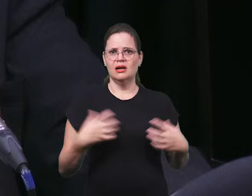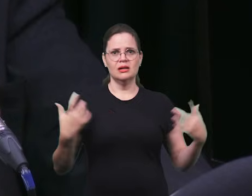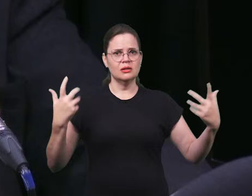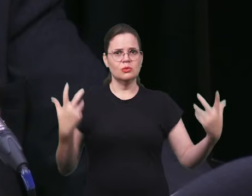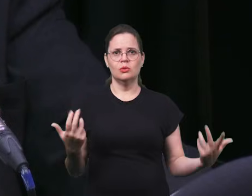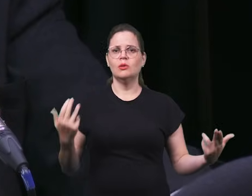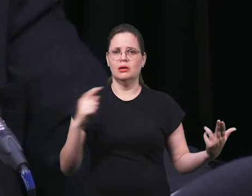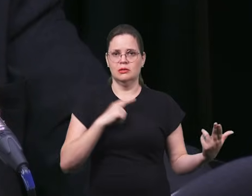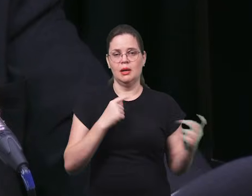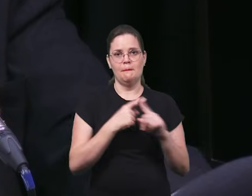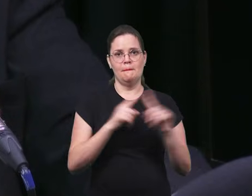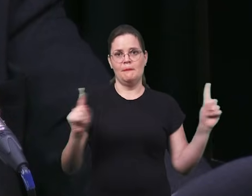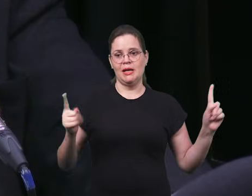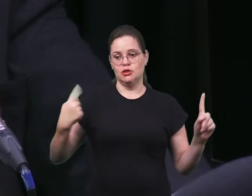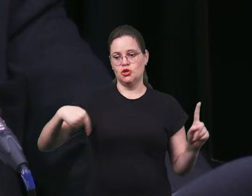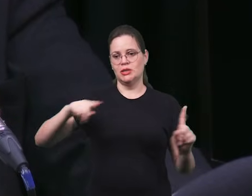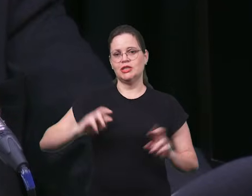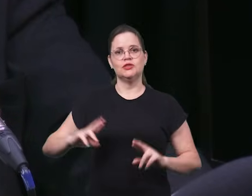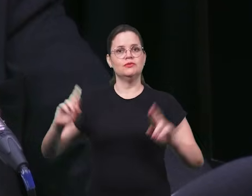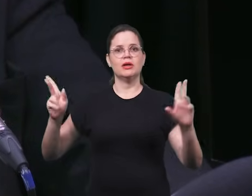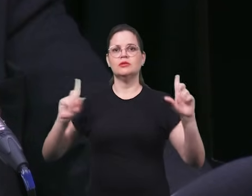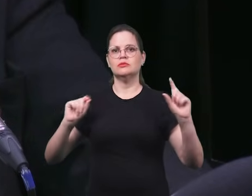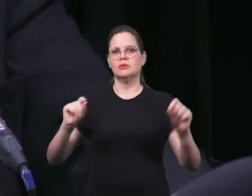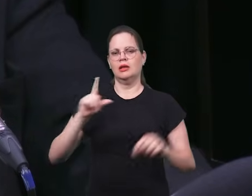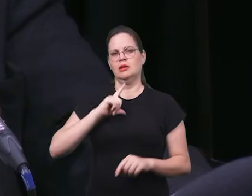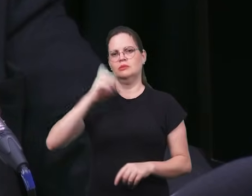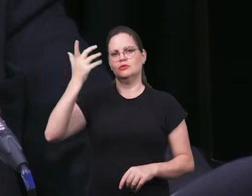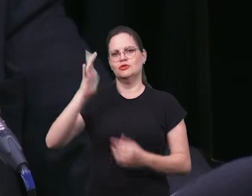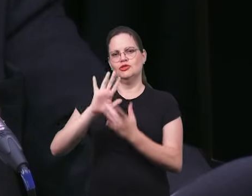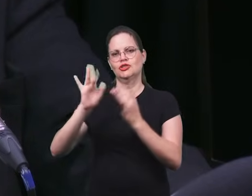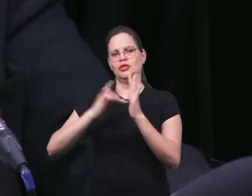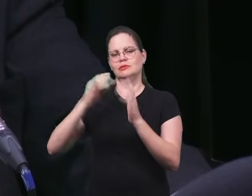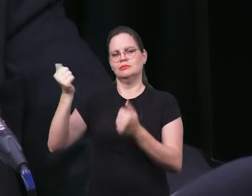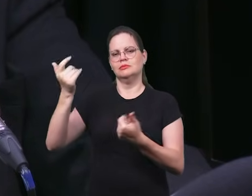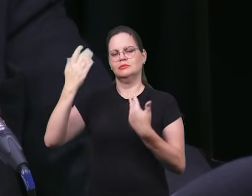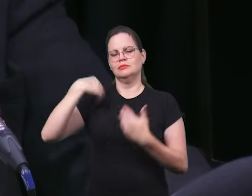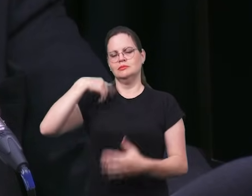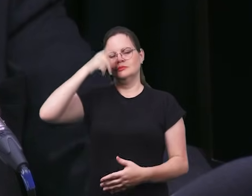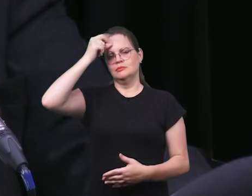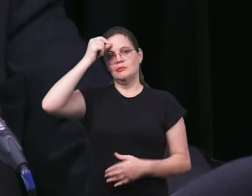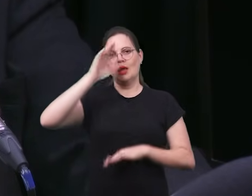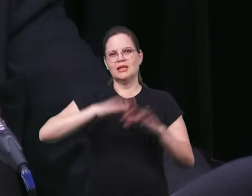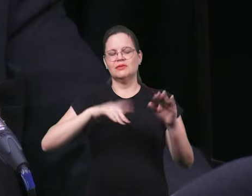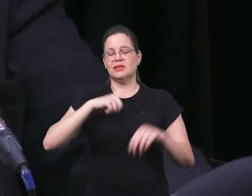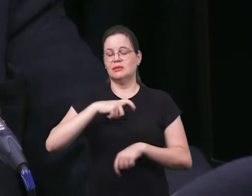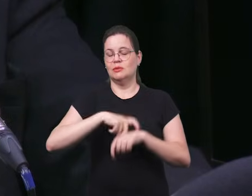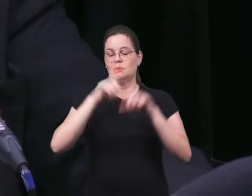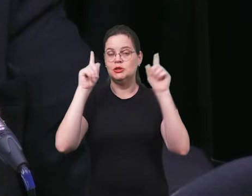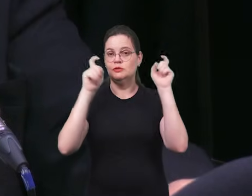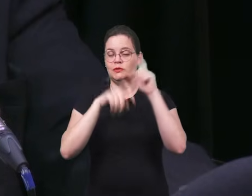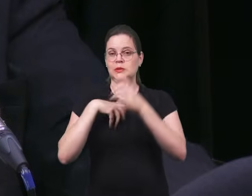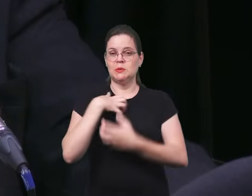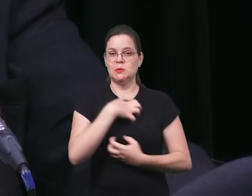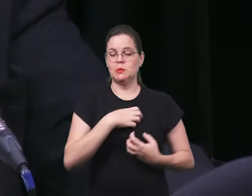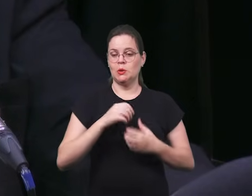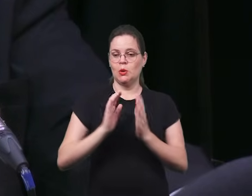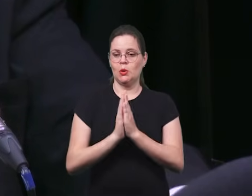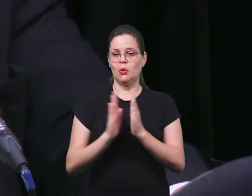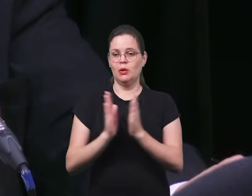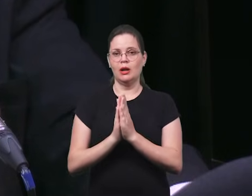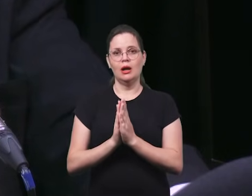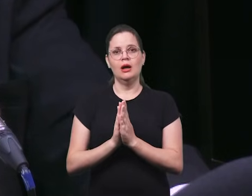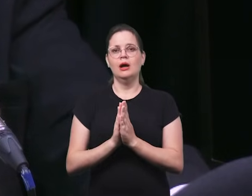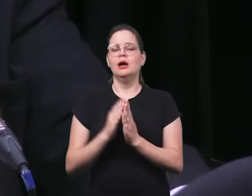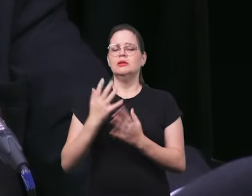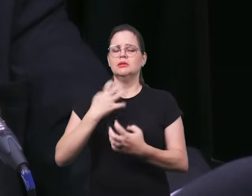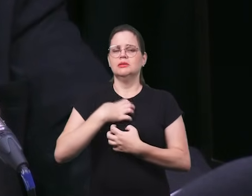tem Jesus na sua vida, como descanso. Aí você descansa no Senhor. Às vezes você está no meio de uma prova, você vai orar e a prova